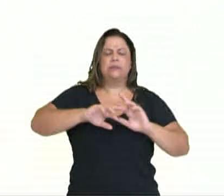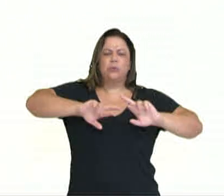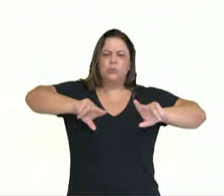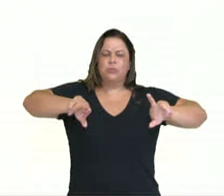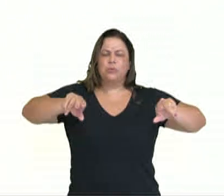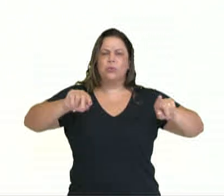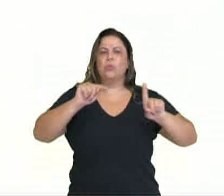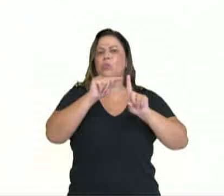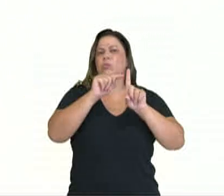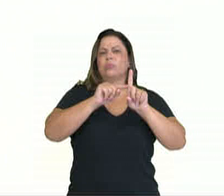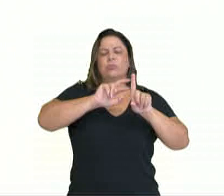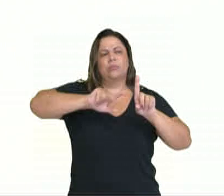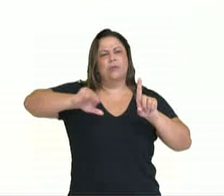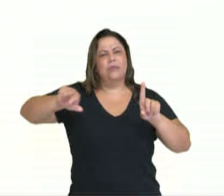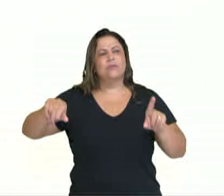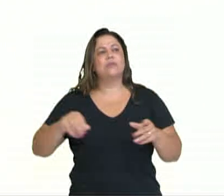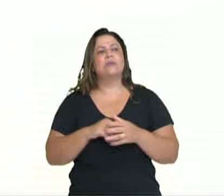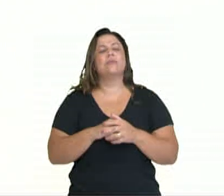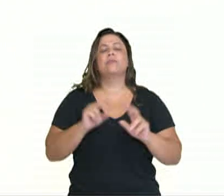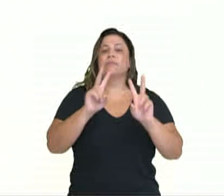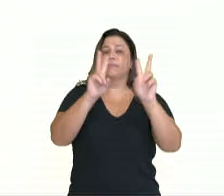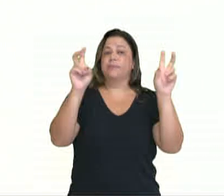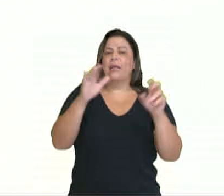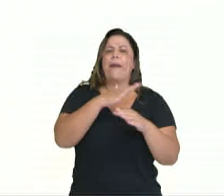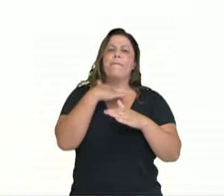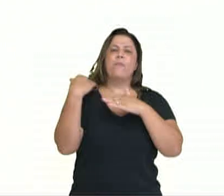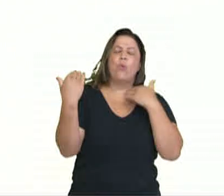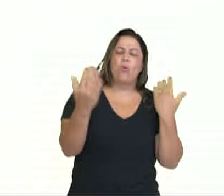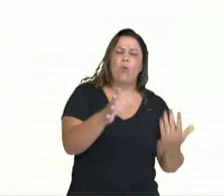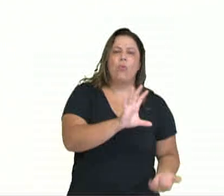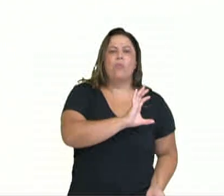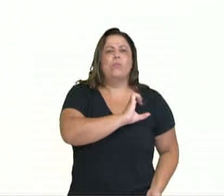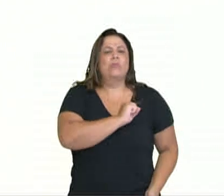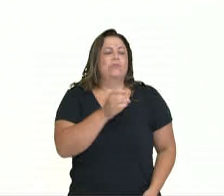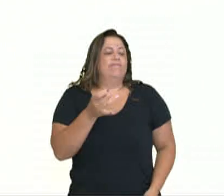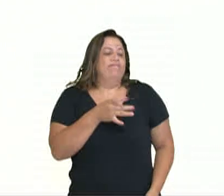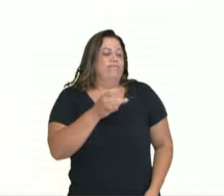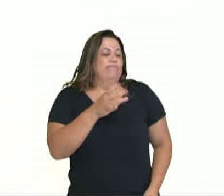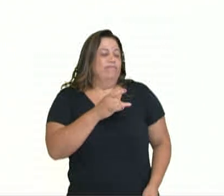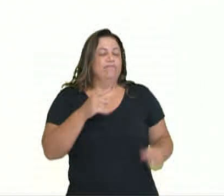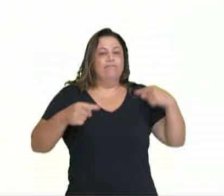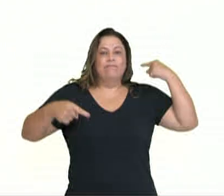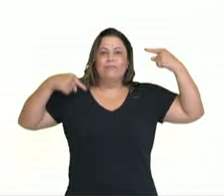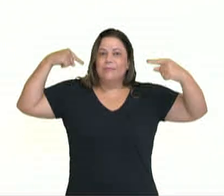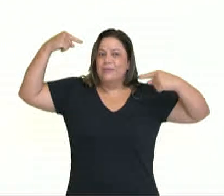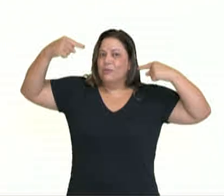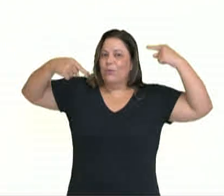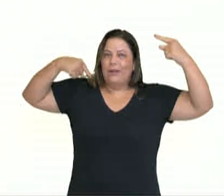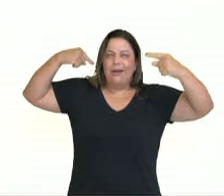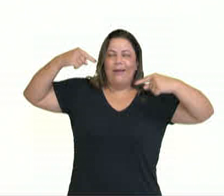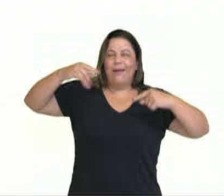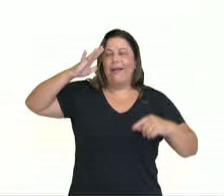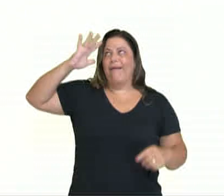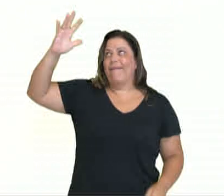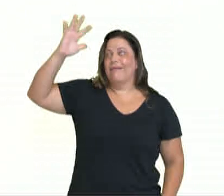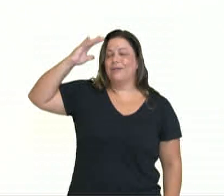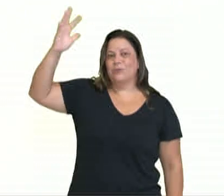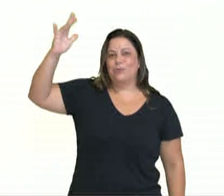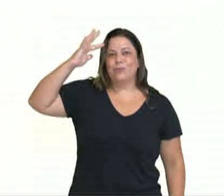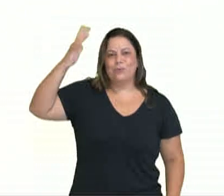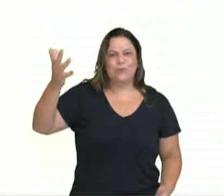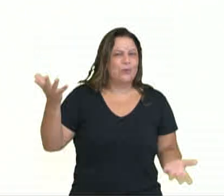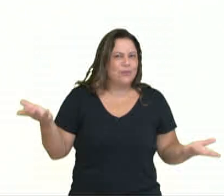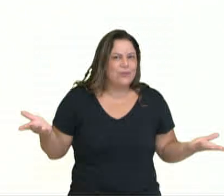Quais temas são? A morte, o amor, o medo, a loucura, além da fantasia. Que tal